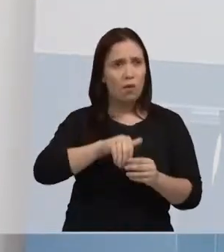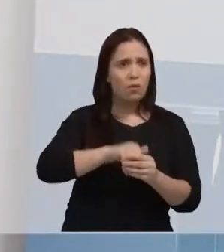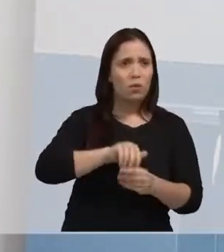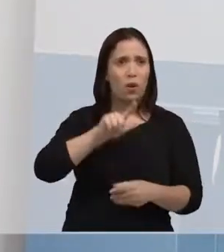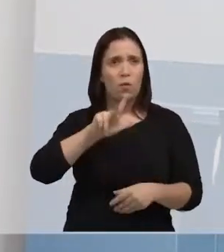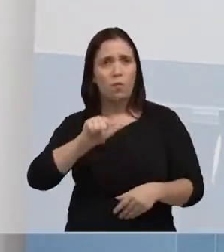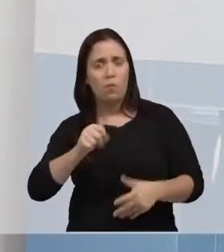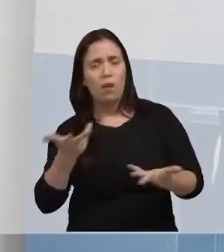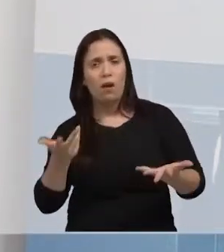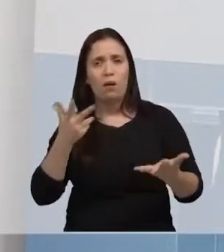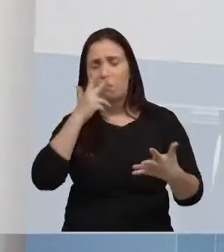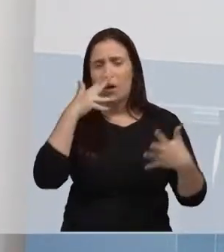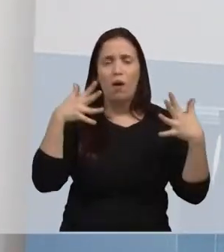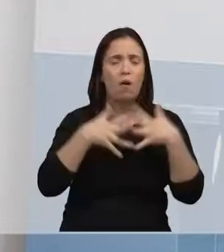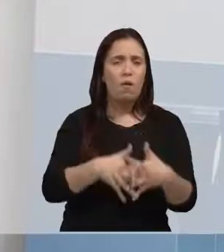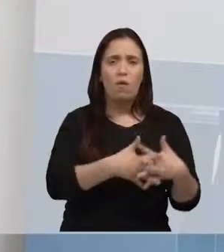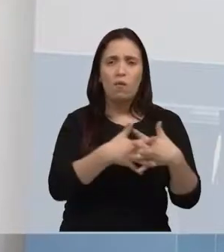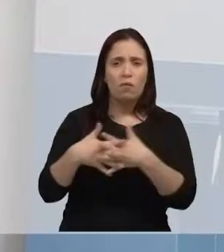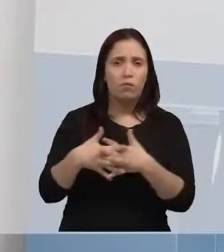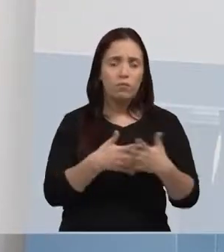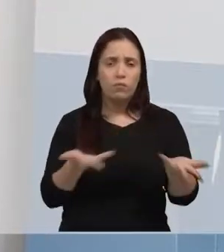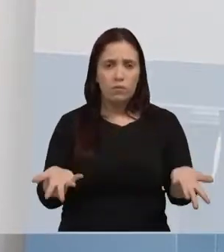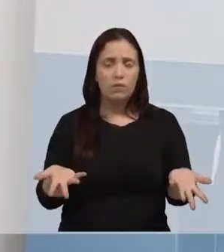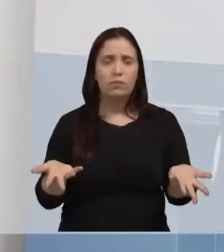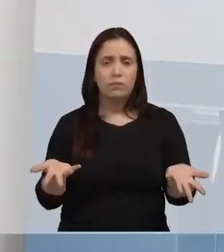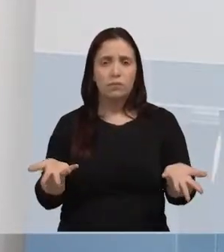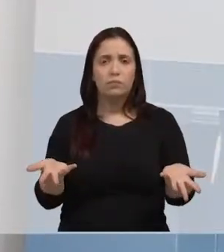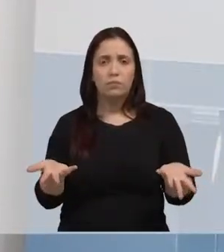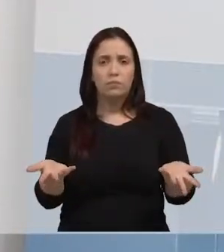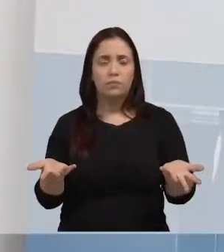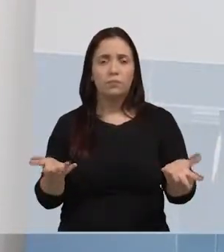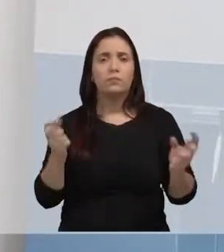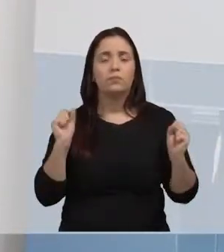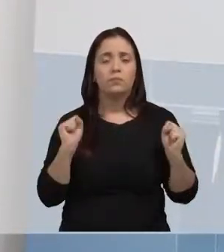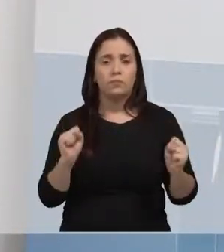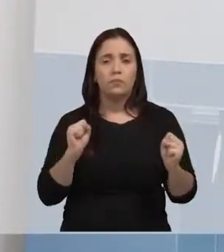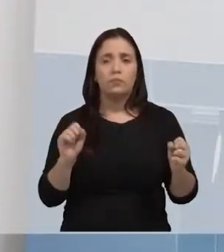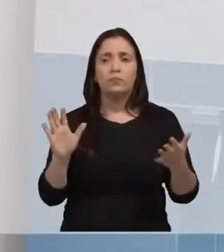não. E depois disso, pode haver